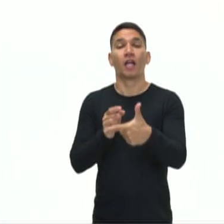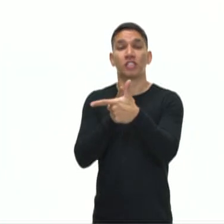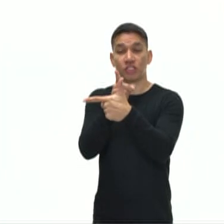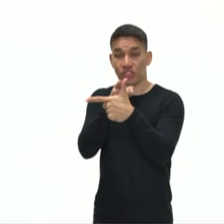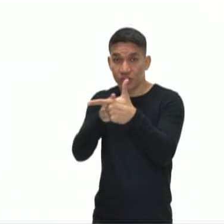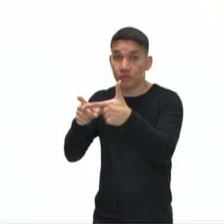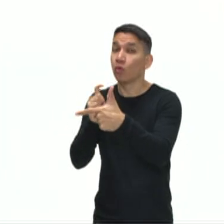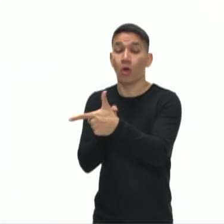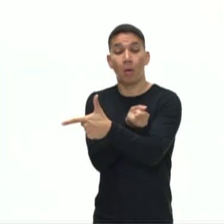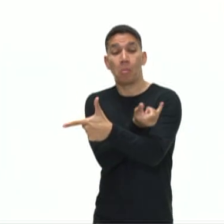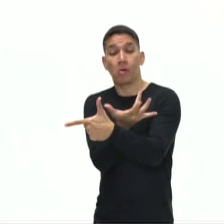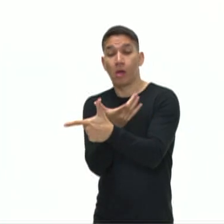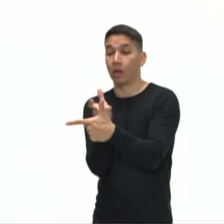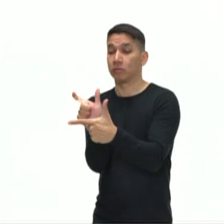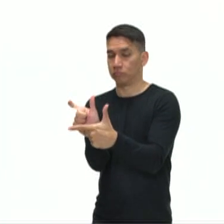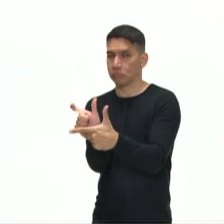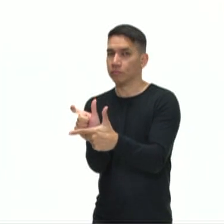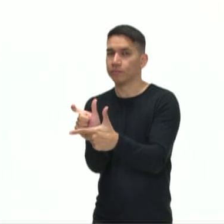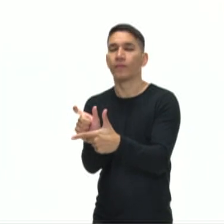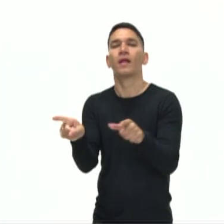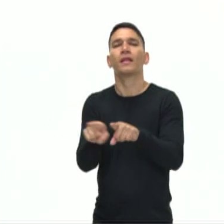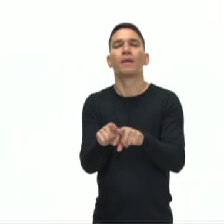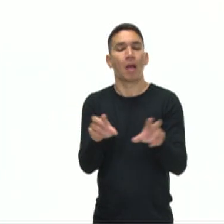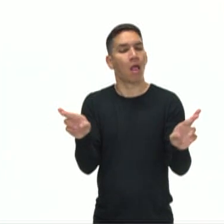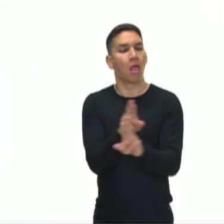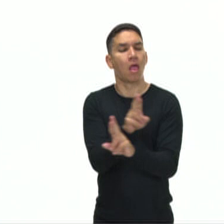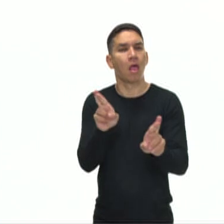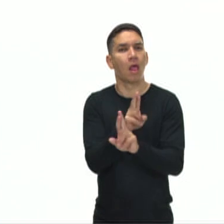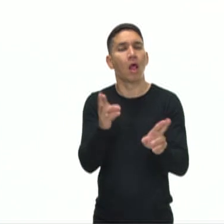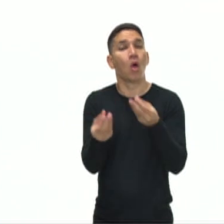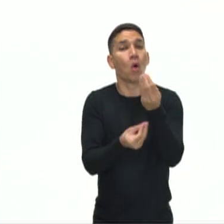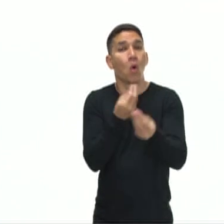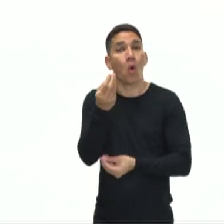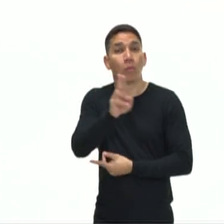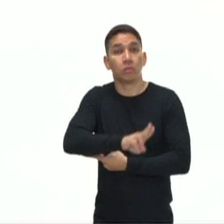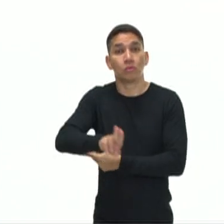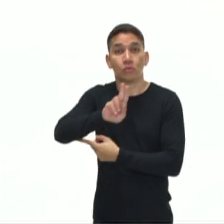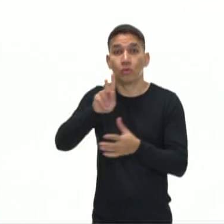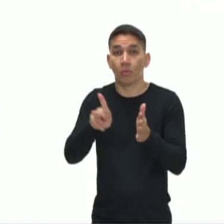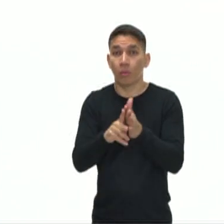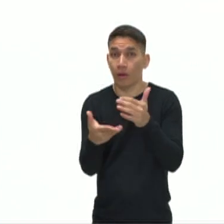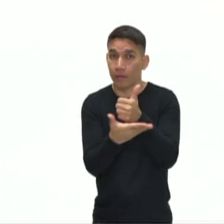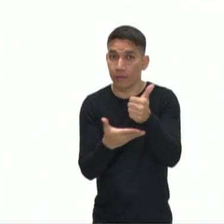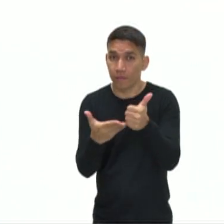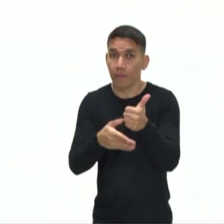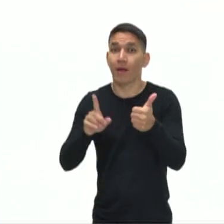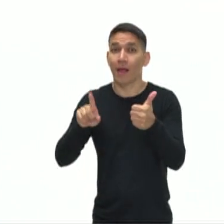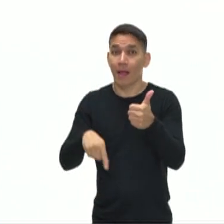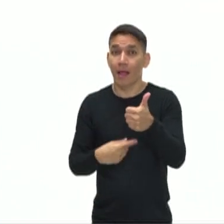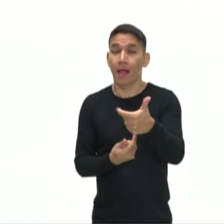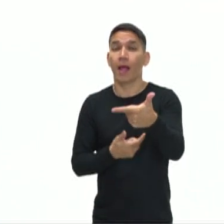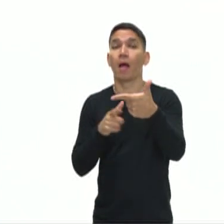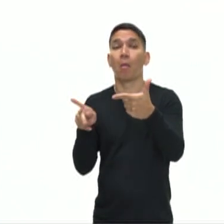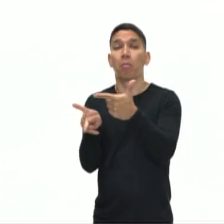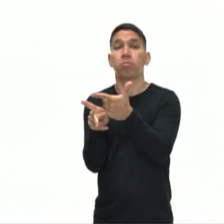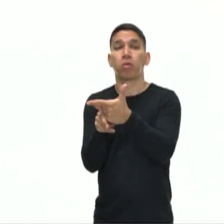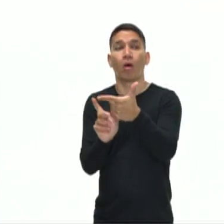por um monômio e aplicar a relação fundamental da divisão, que é dividendo